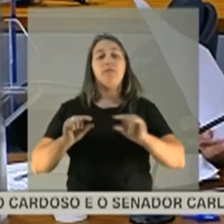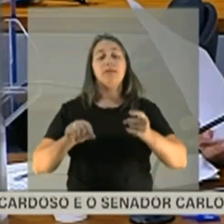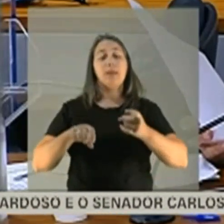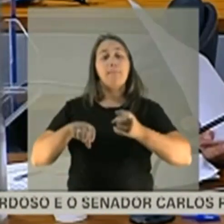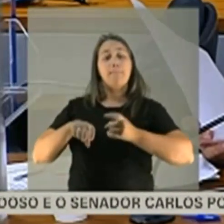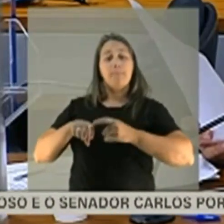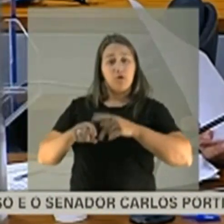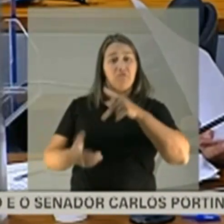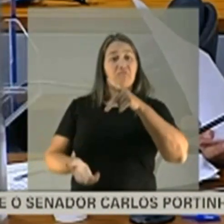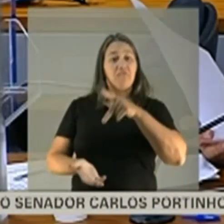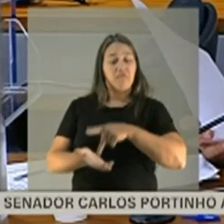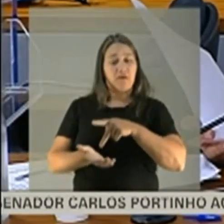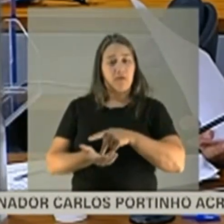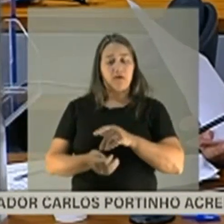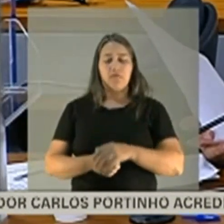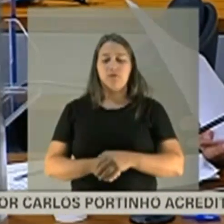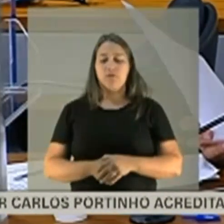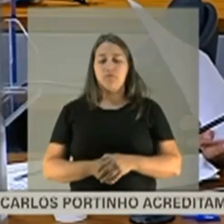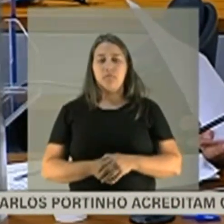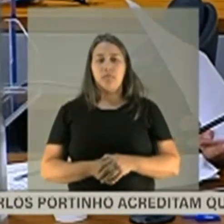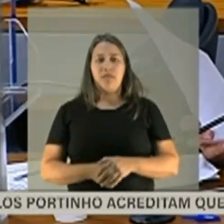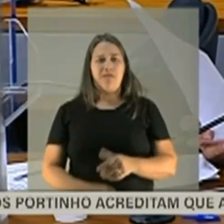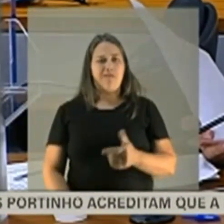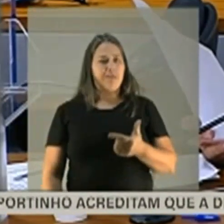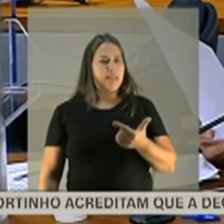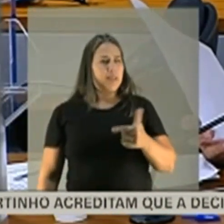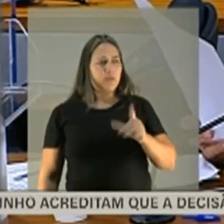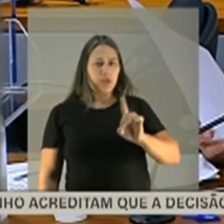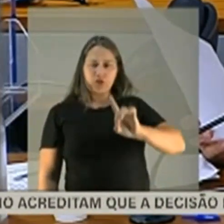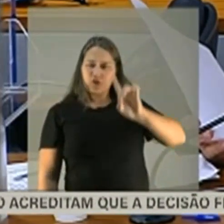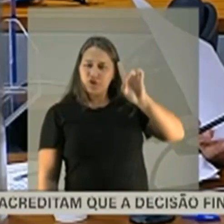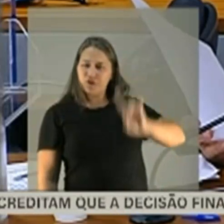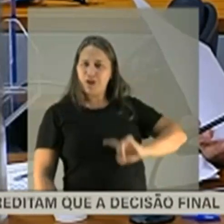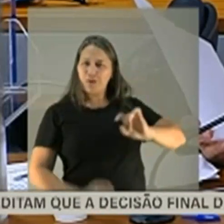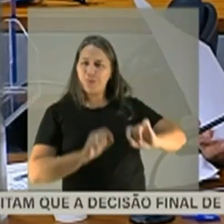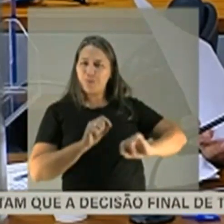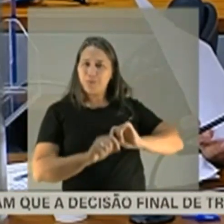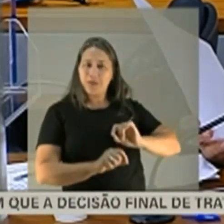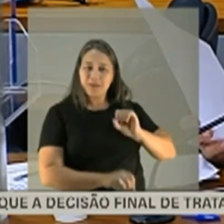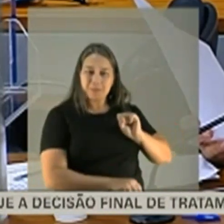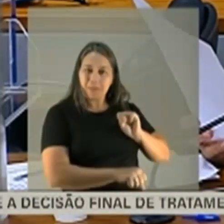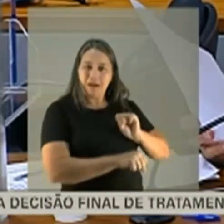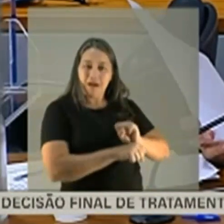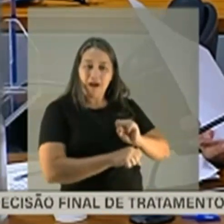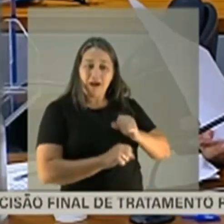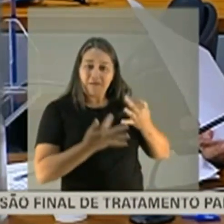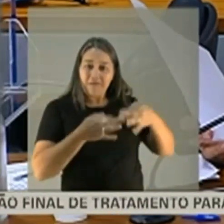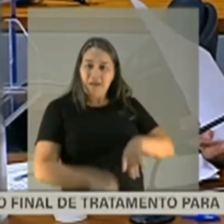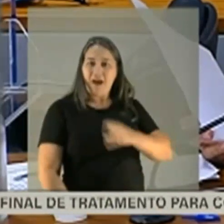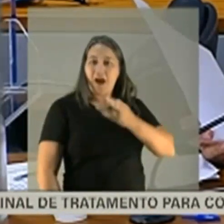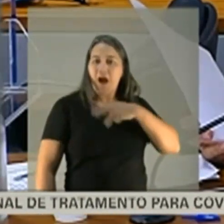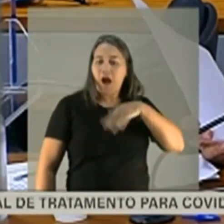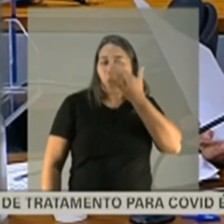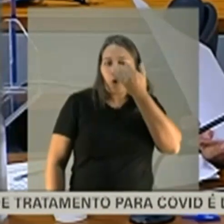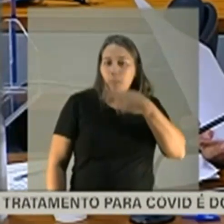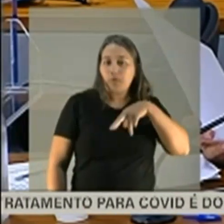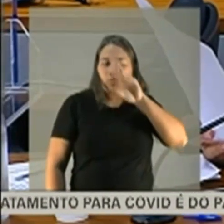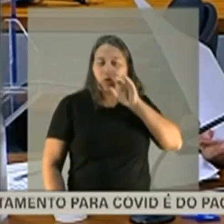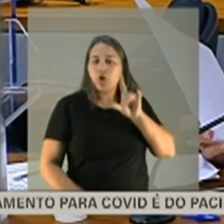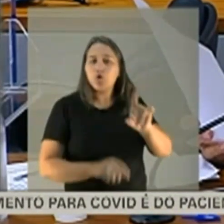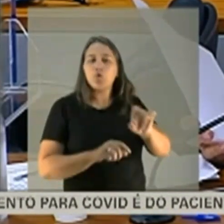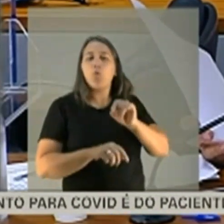médico verdadeiro não tem o direito de acabar a refeição, de escolher a